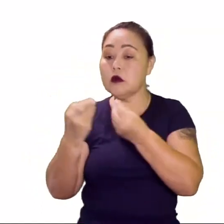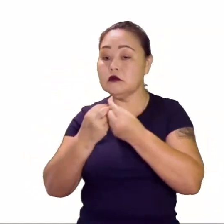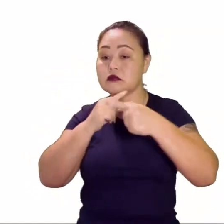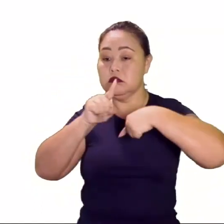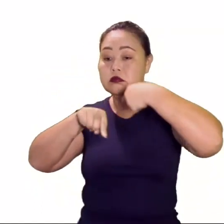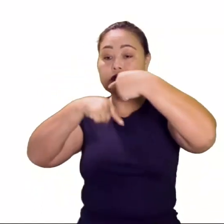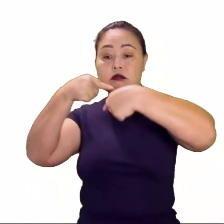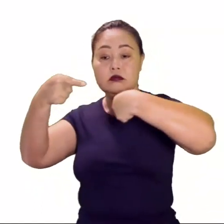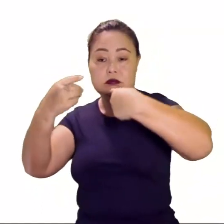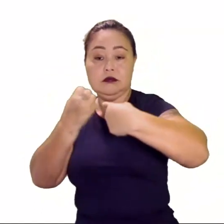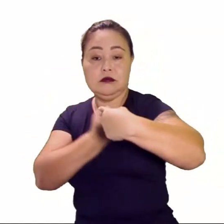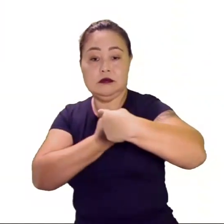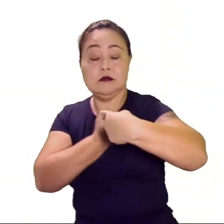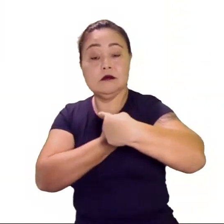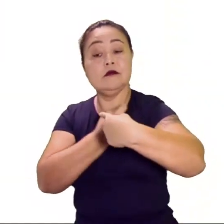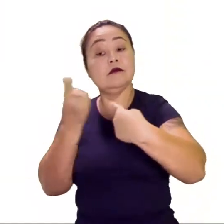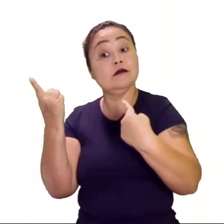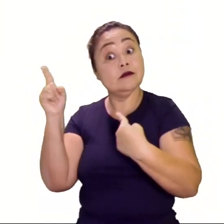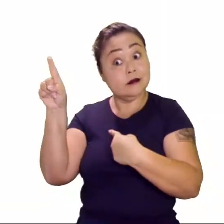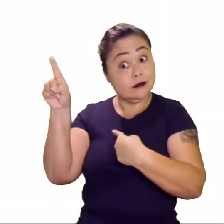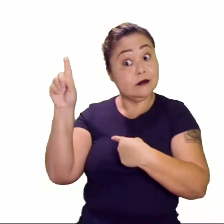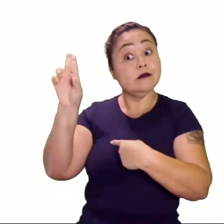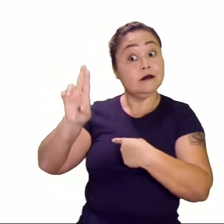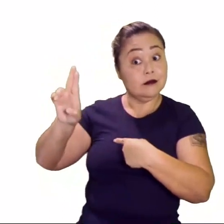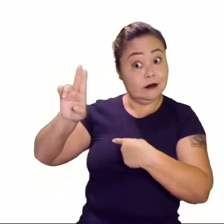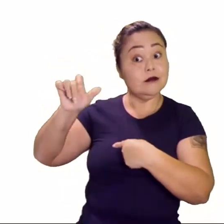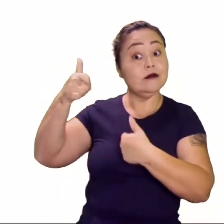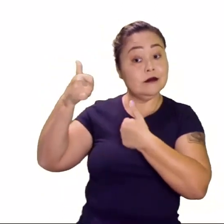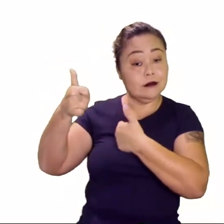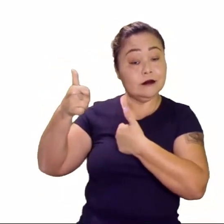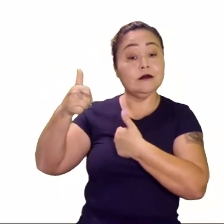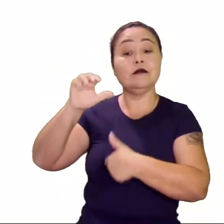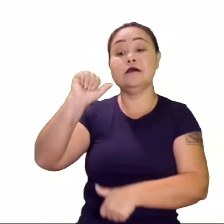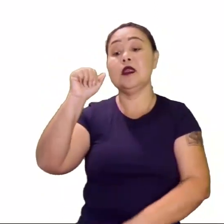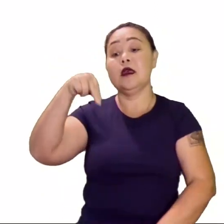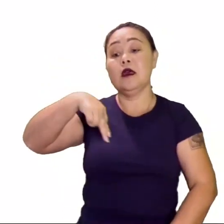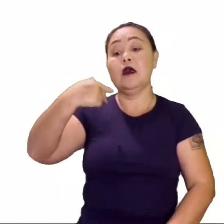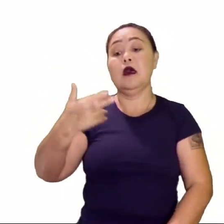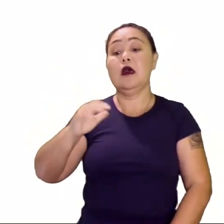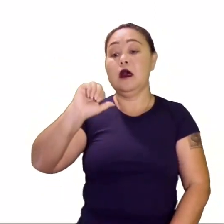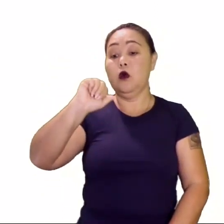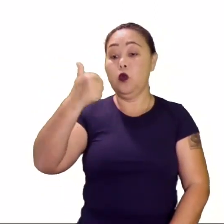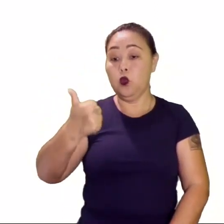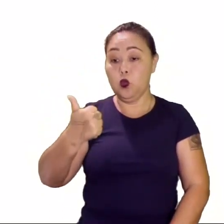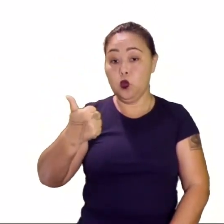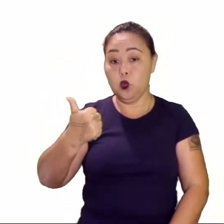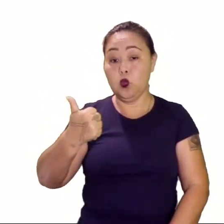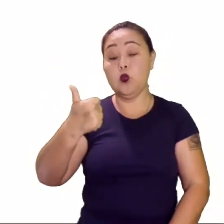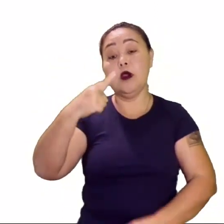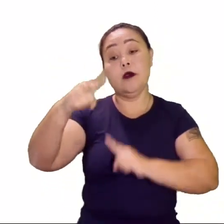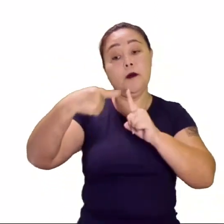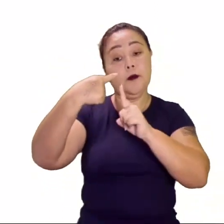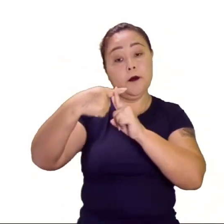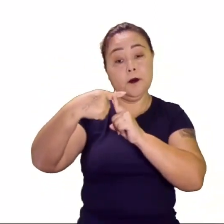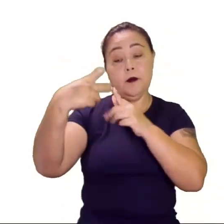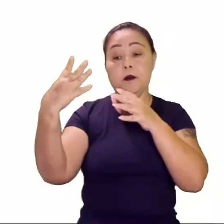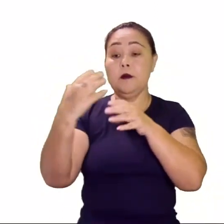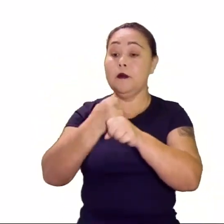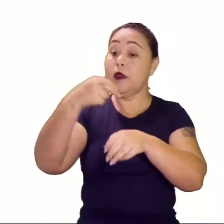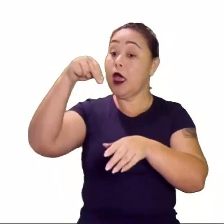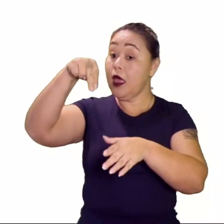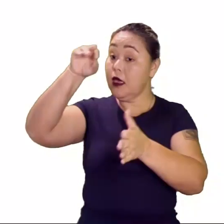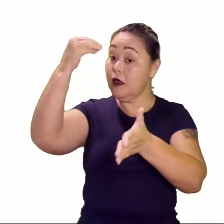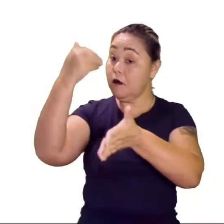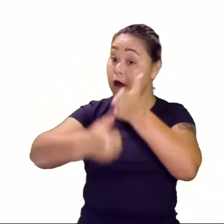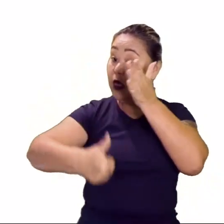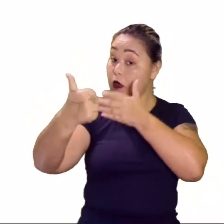progressão aritmética, esse termo funciona. Ou seja, a n é igual ao A1 mais n menos